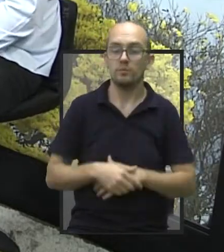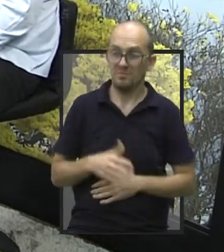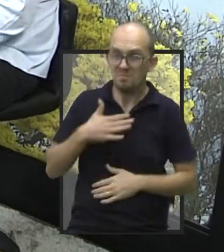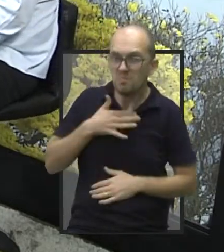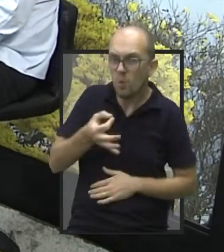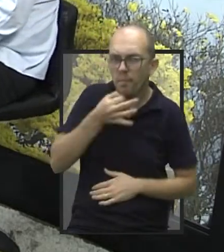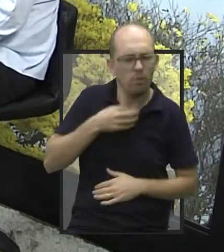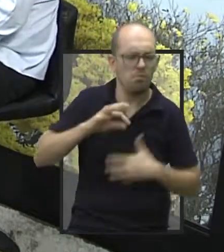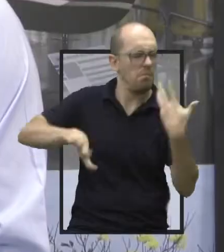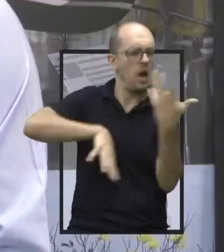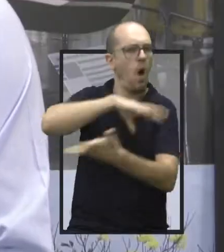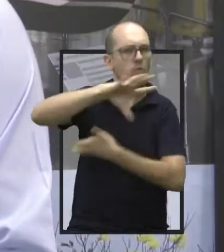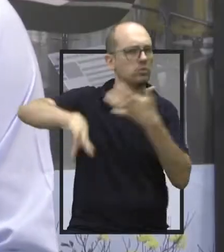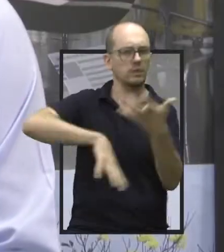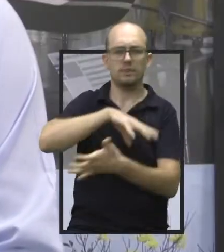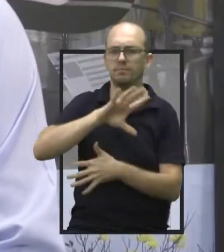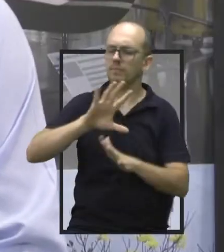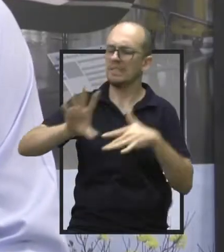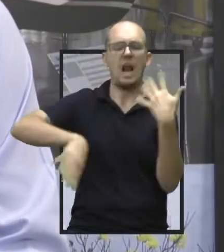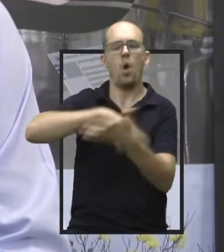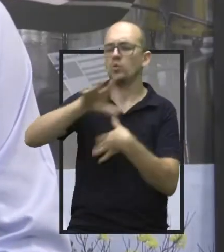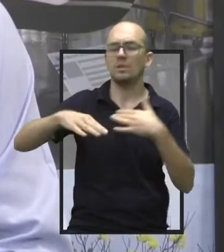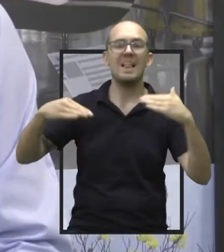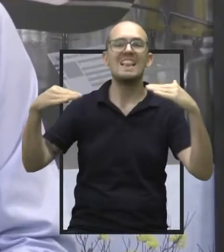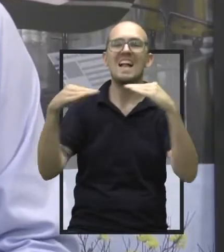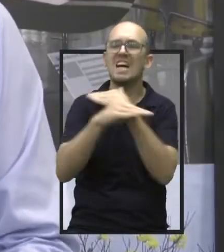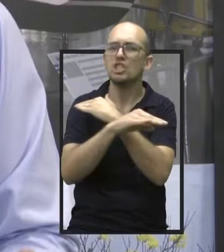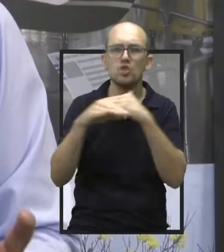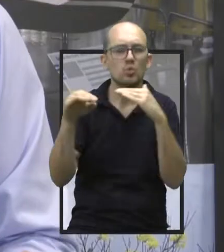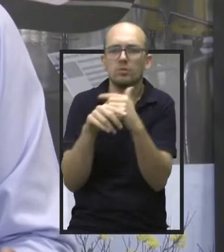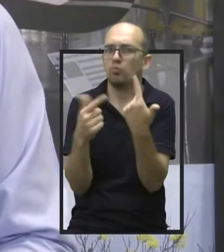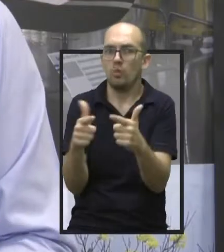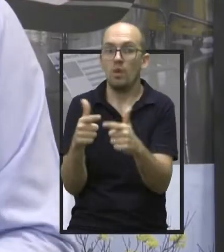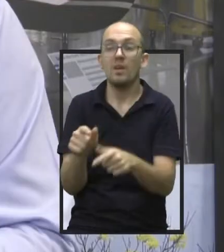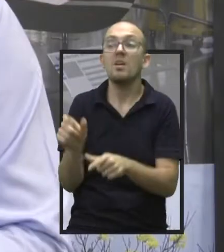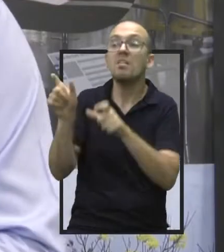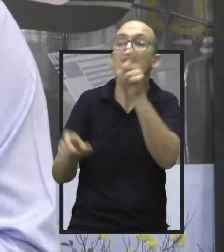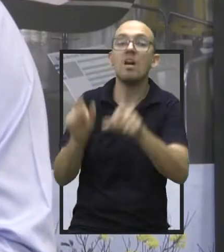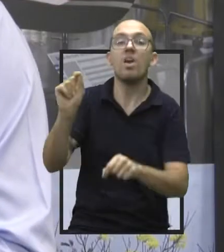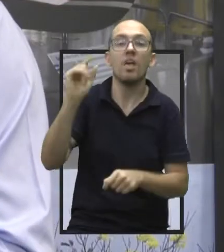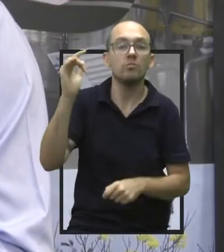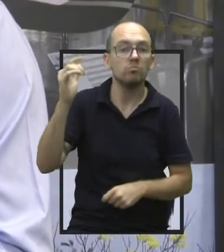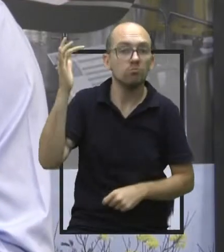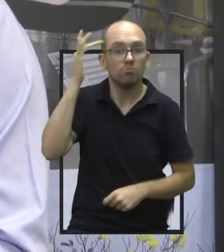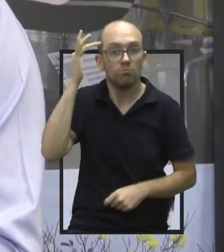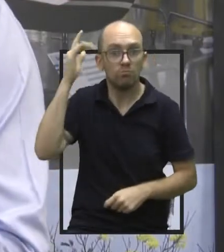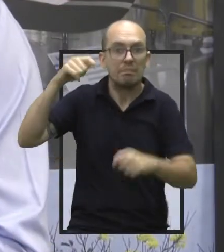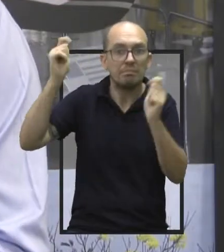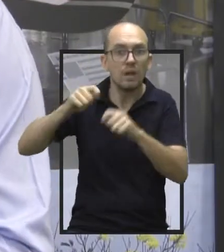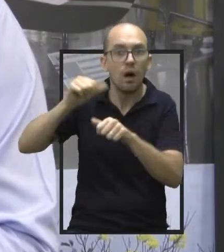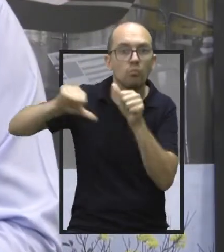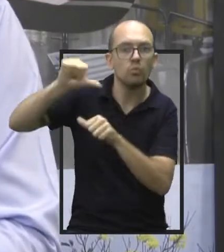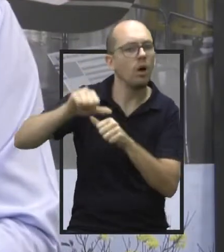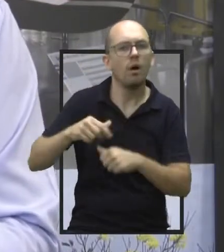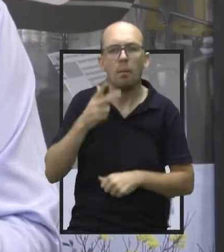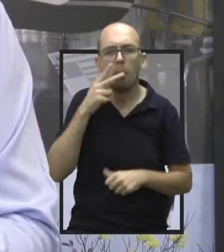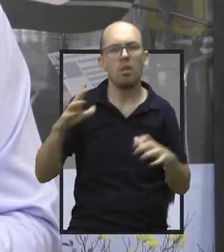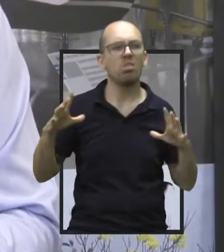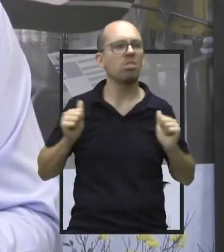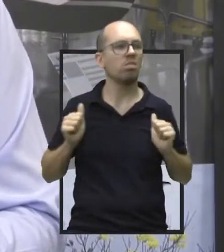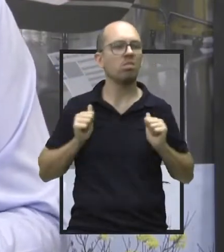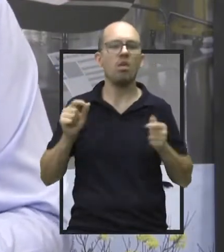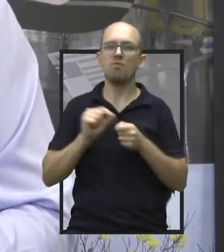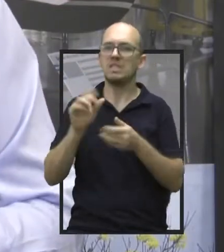caos. E as pessoas que têm condição de melhorar isso, nada faz. É uma vergonha o trânsito da